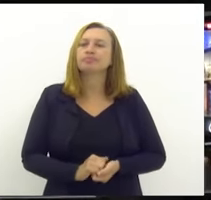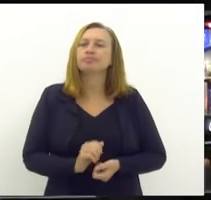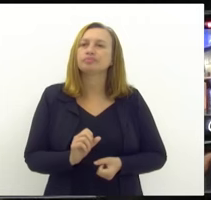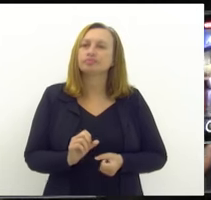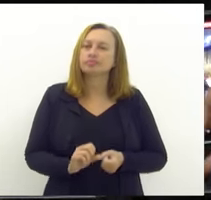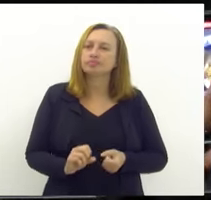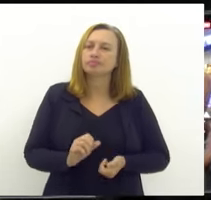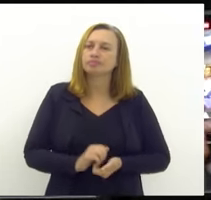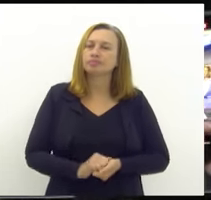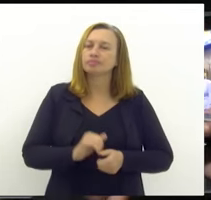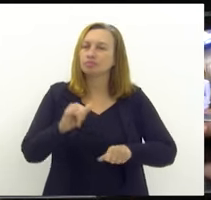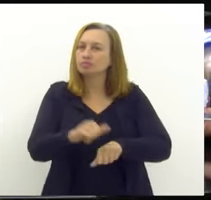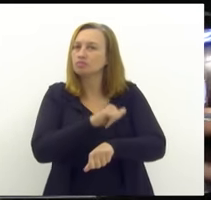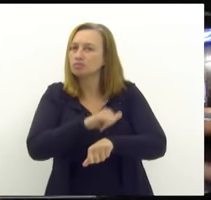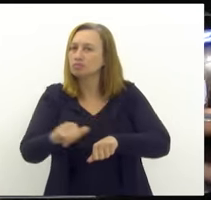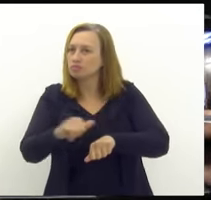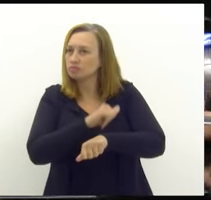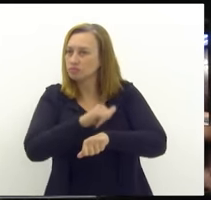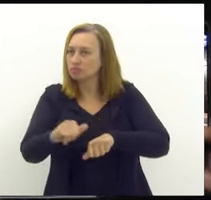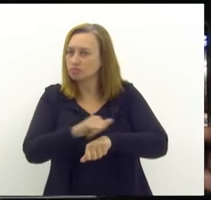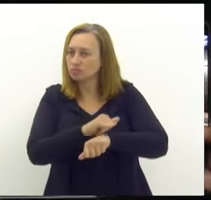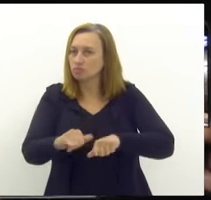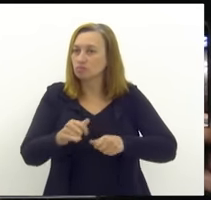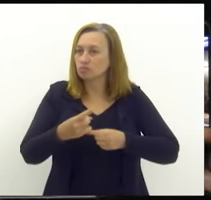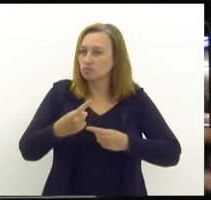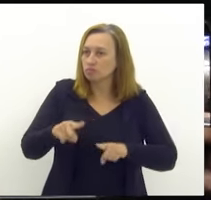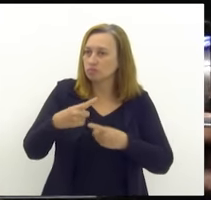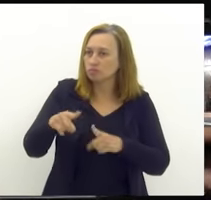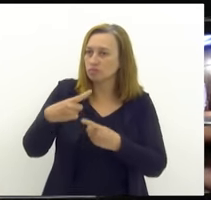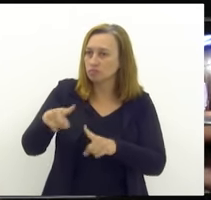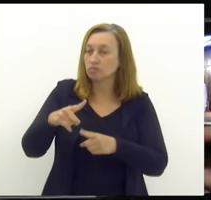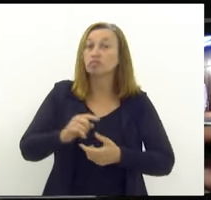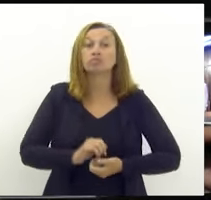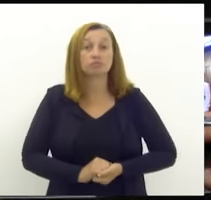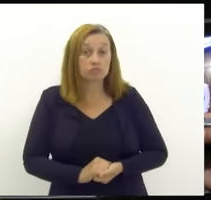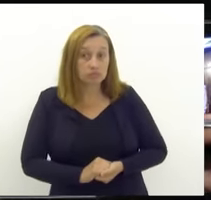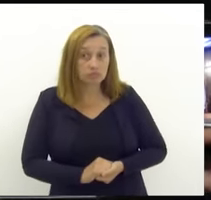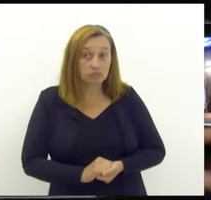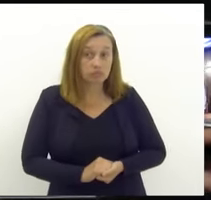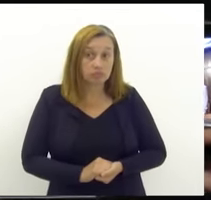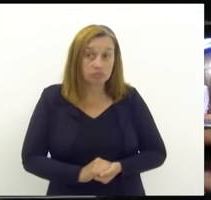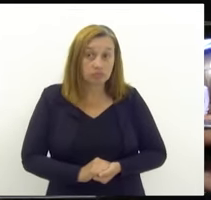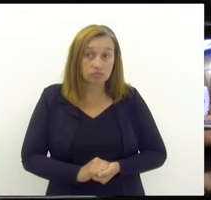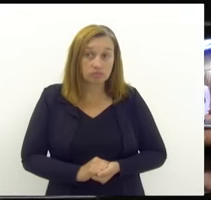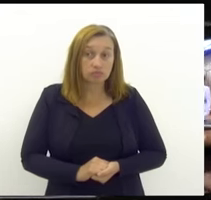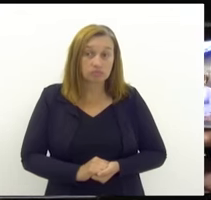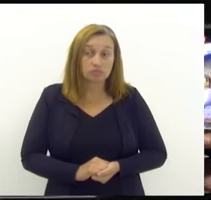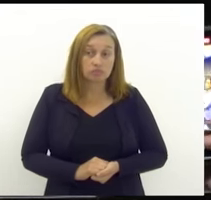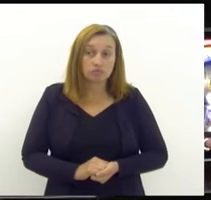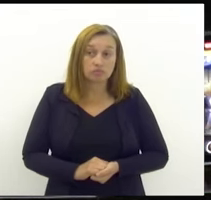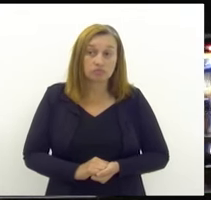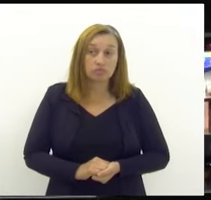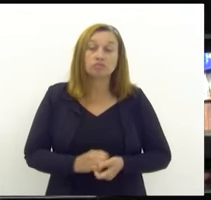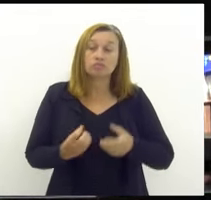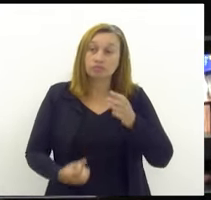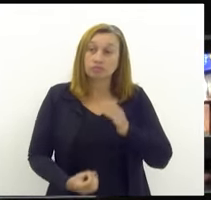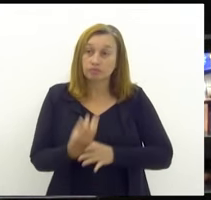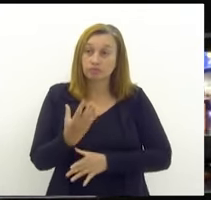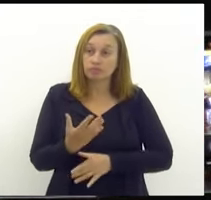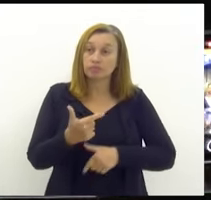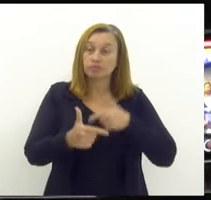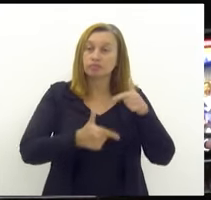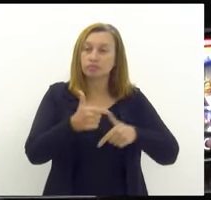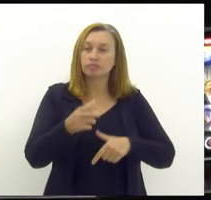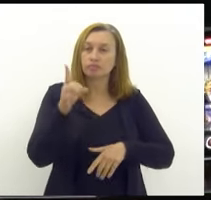partir do lavajatismo Da perseguição não é do escárnio judiciário que foi construído nesse país